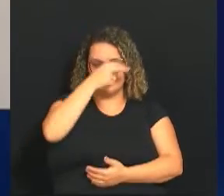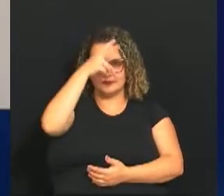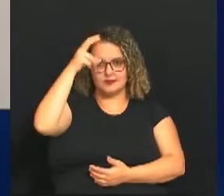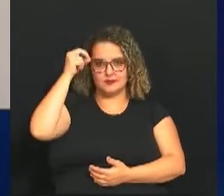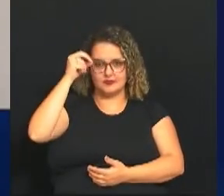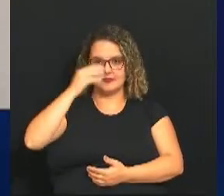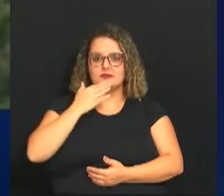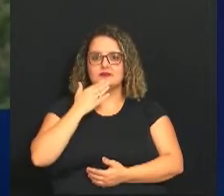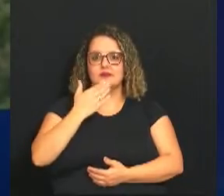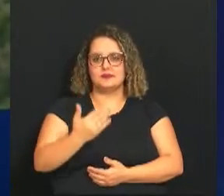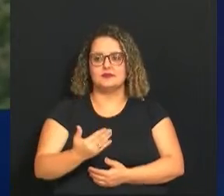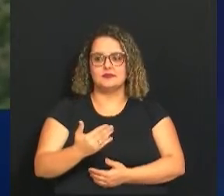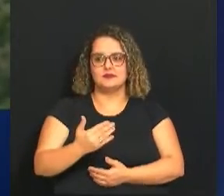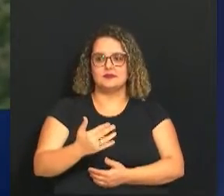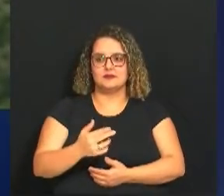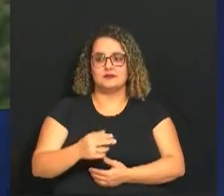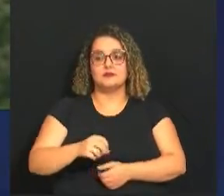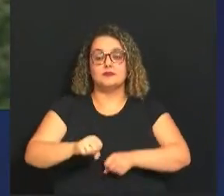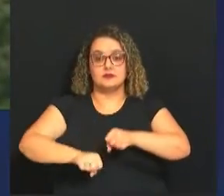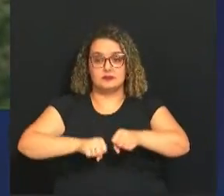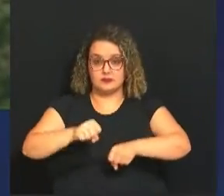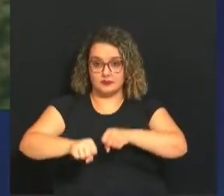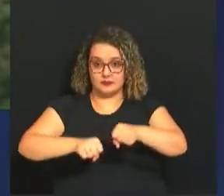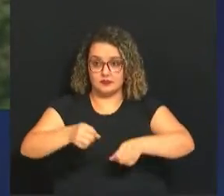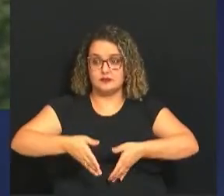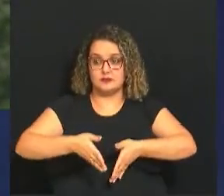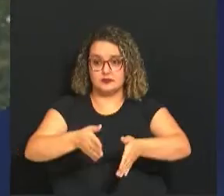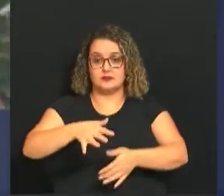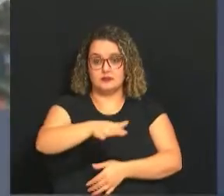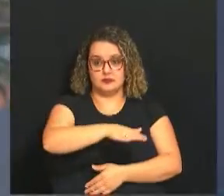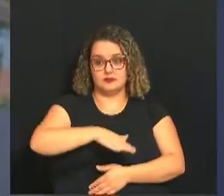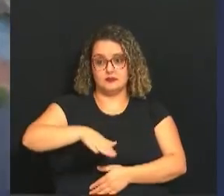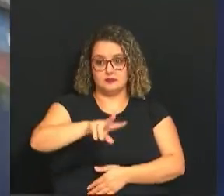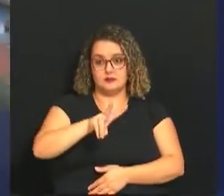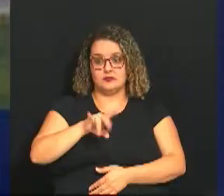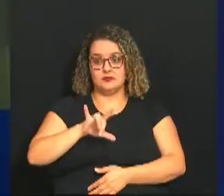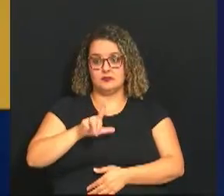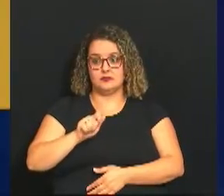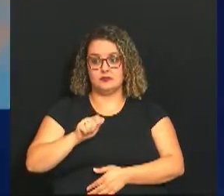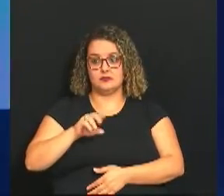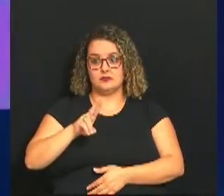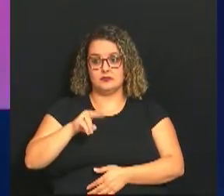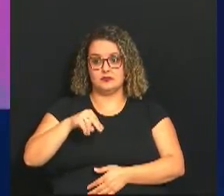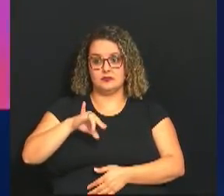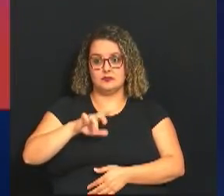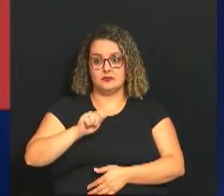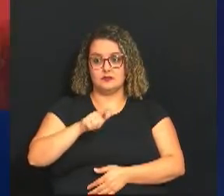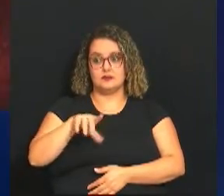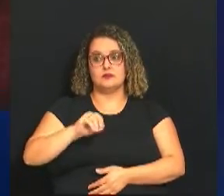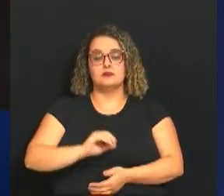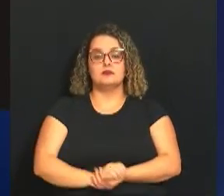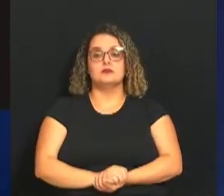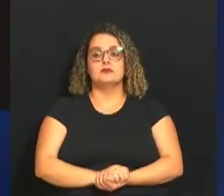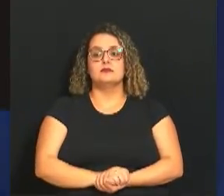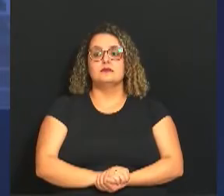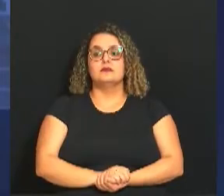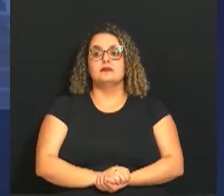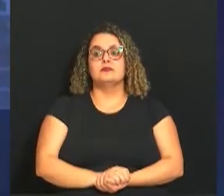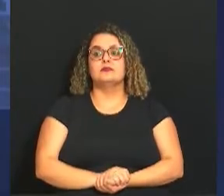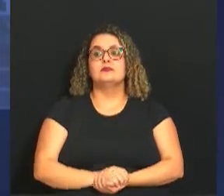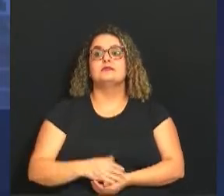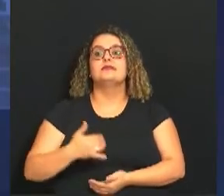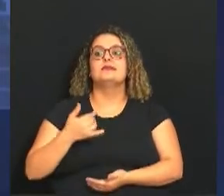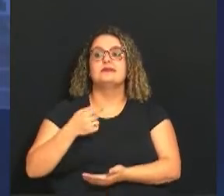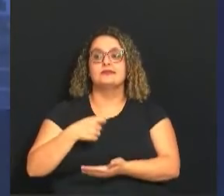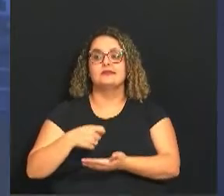solicitando implantação de ciclovia na região da Vila União. E o quadro Na Ponta do Lápis